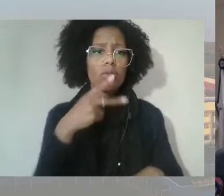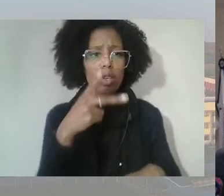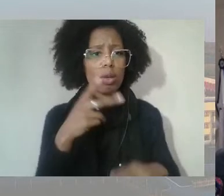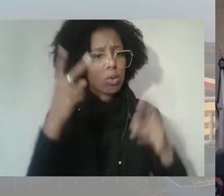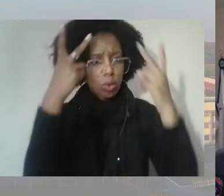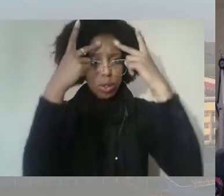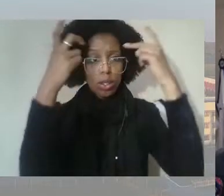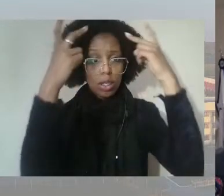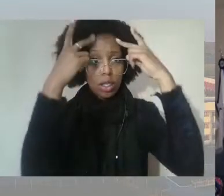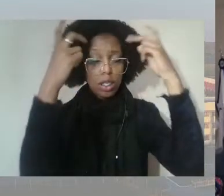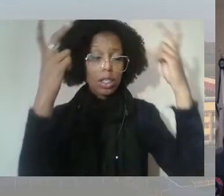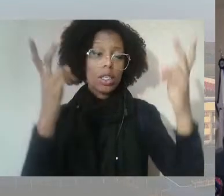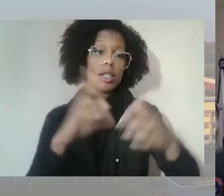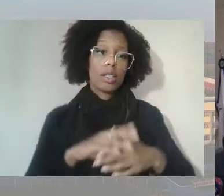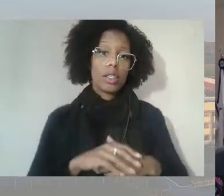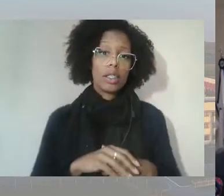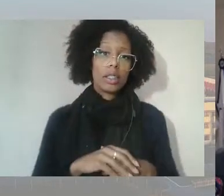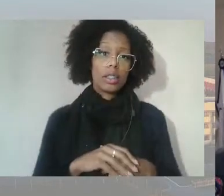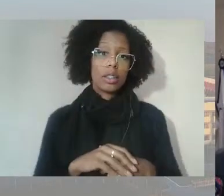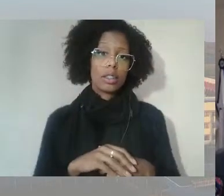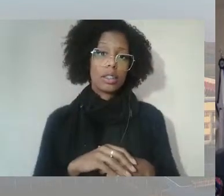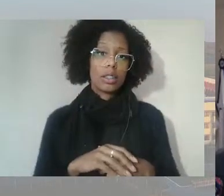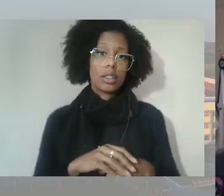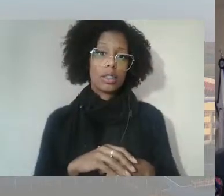que a gente tem que pontuar, tá? Só isso.